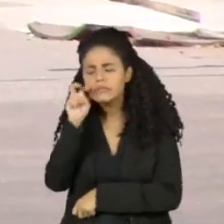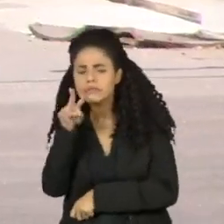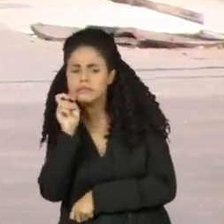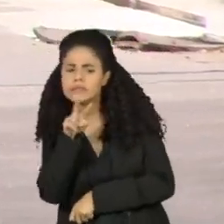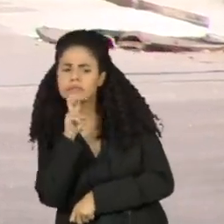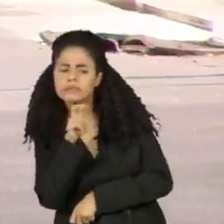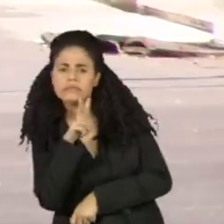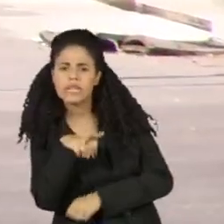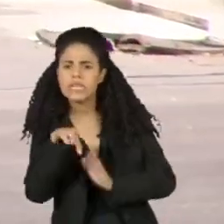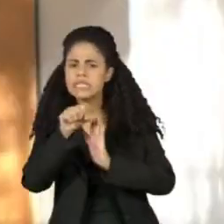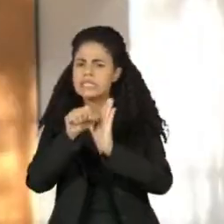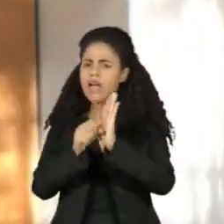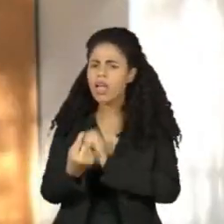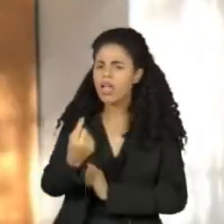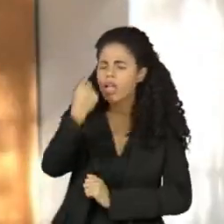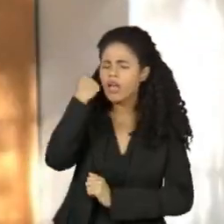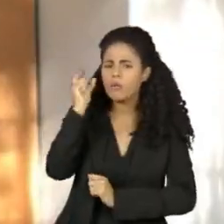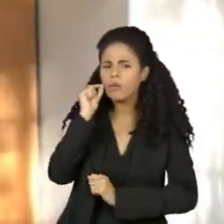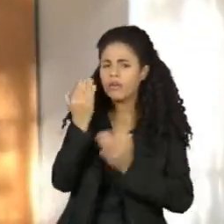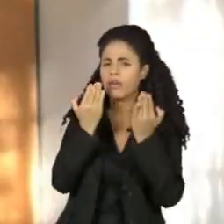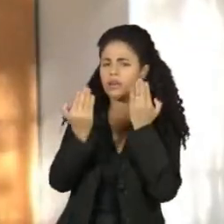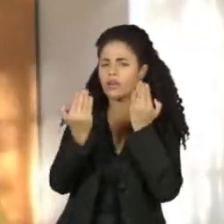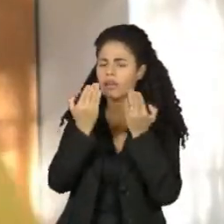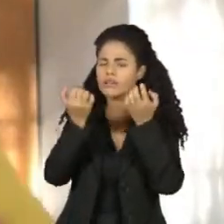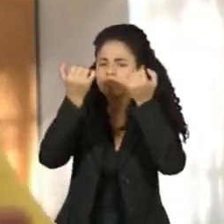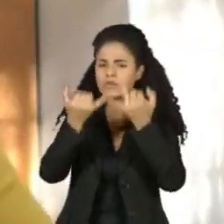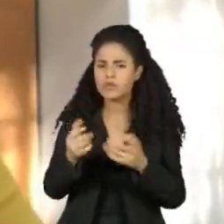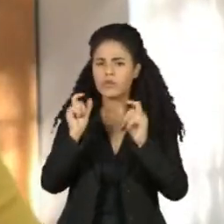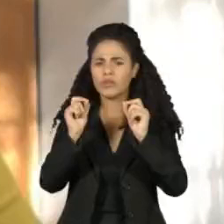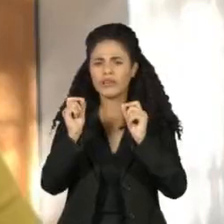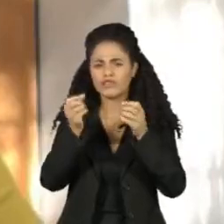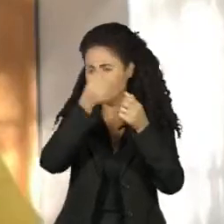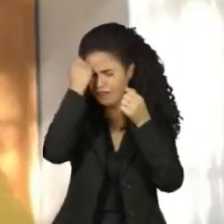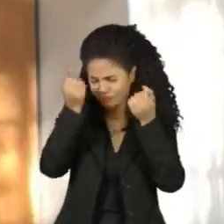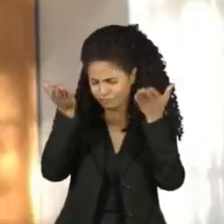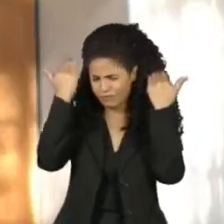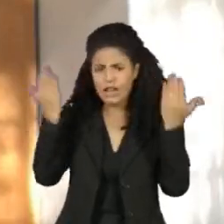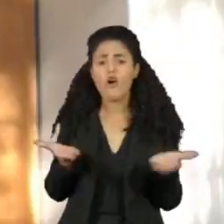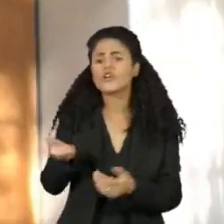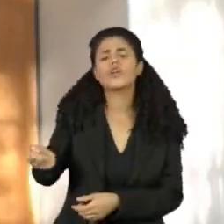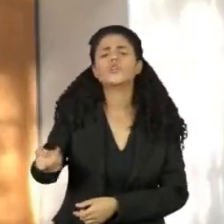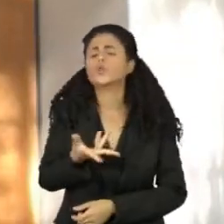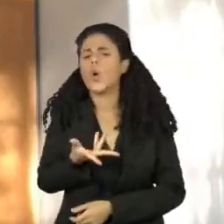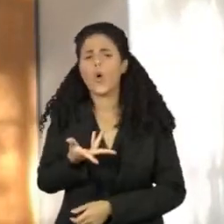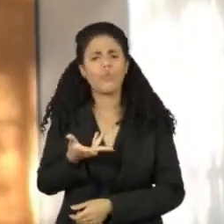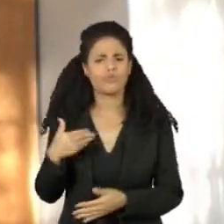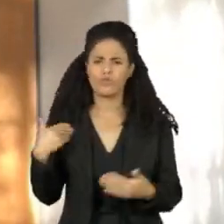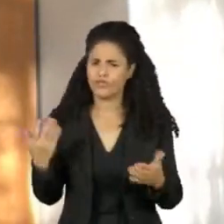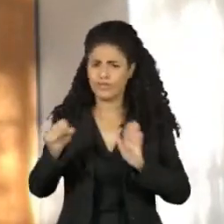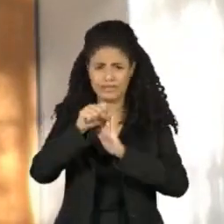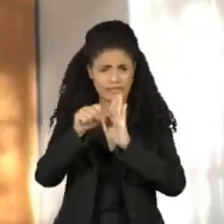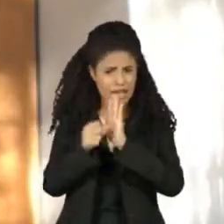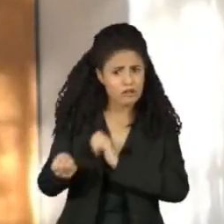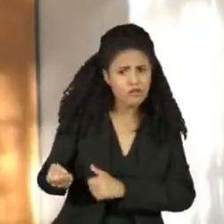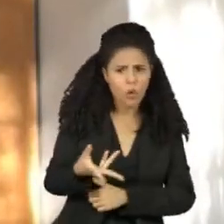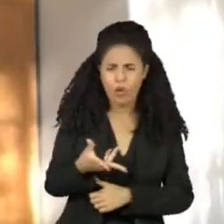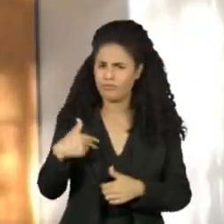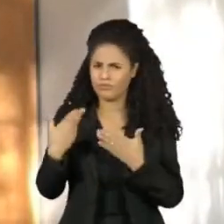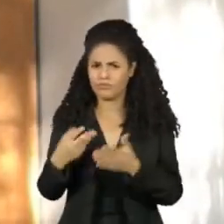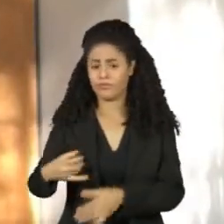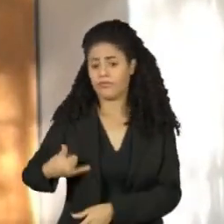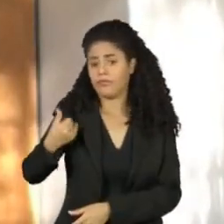do século passado, que para esta psicóloga já está ficando para trás. No século XX, uma mulher de 30